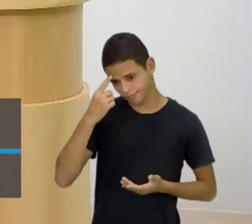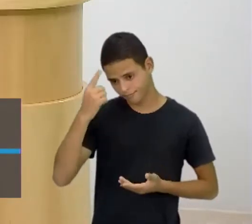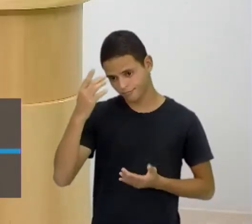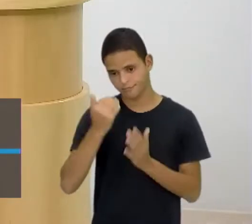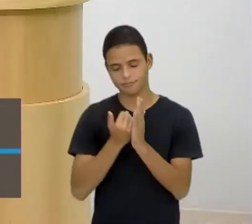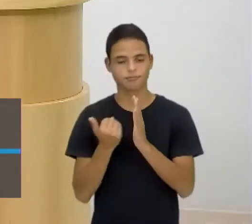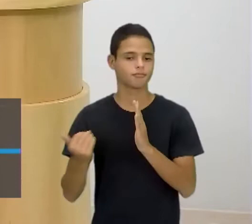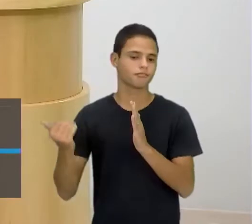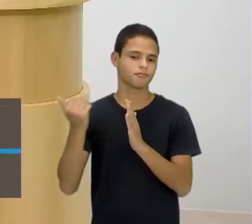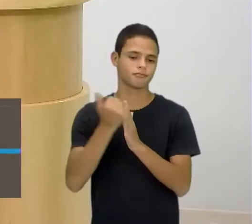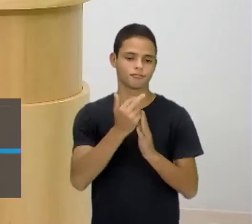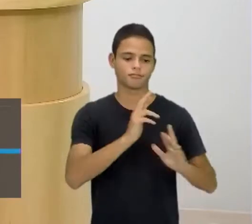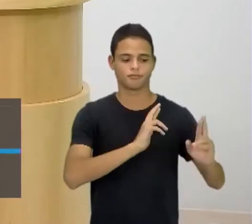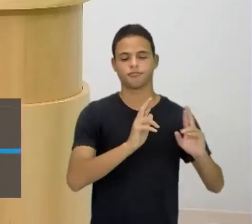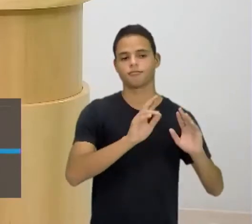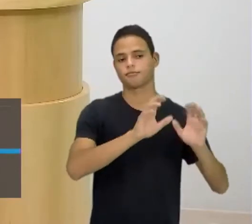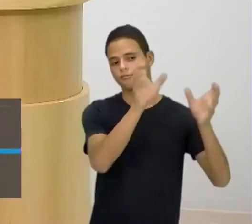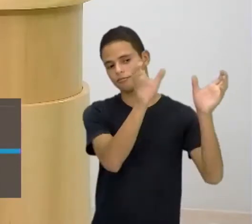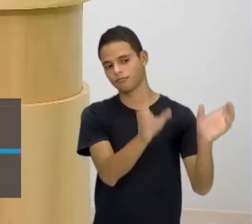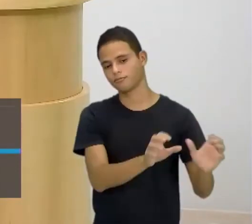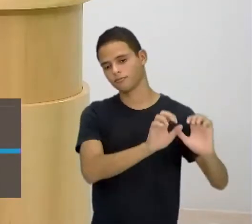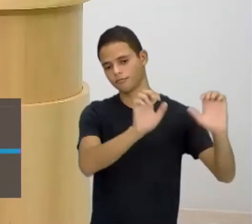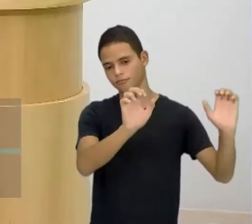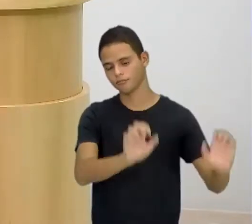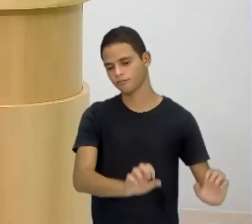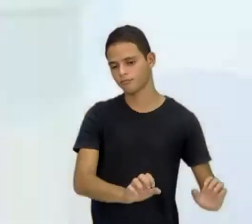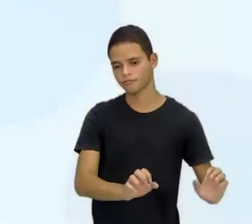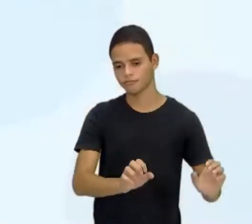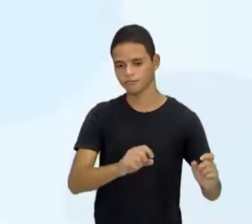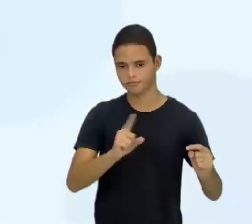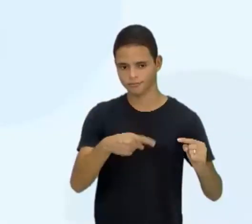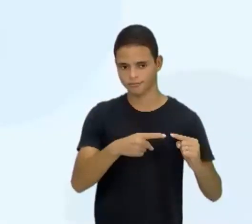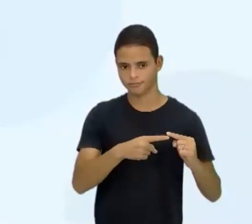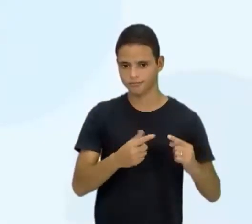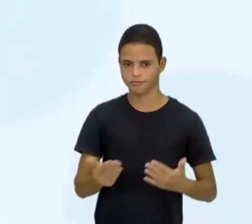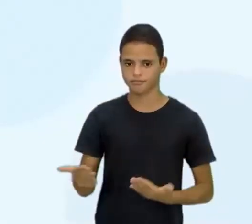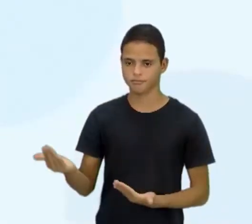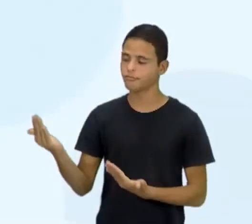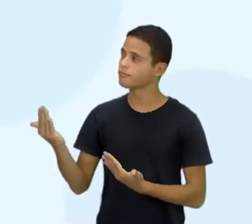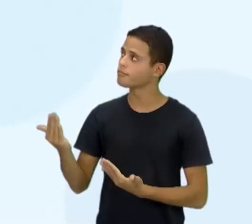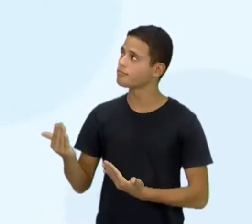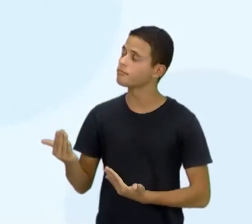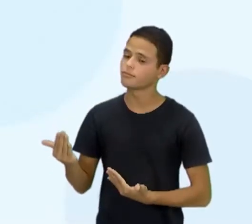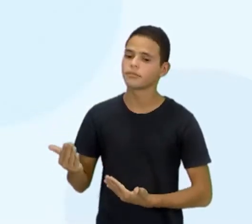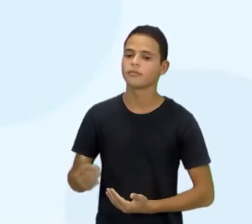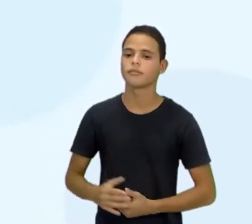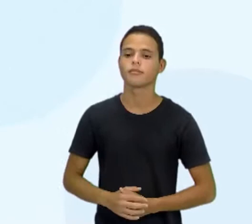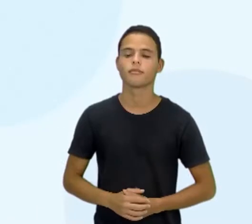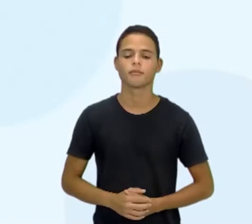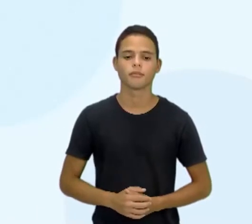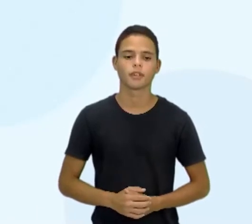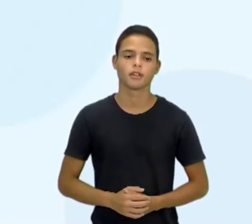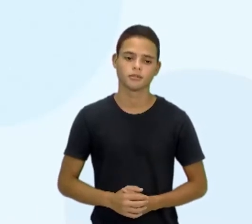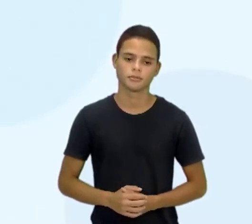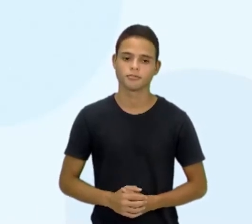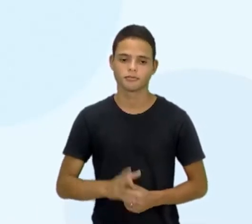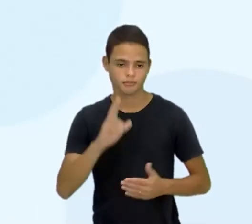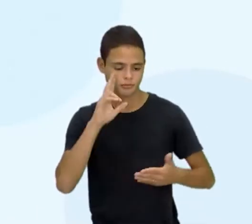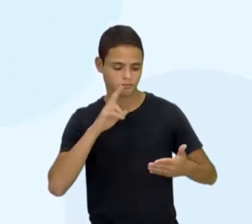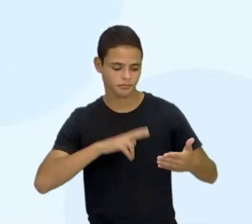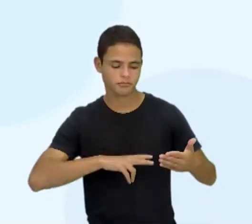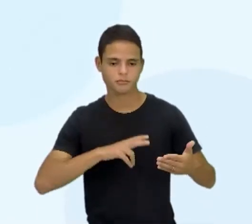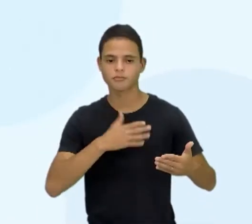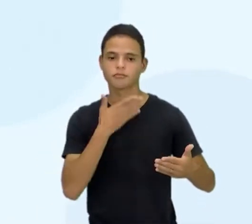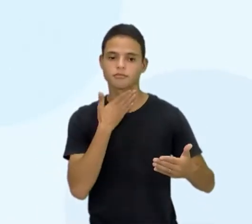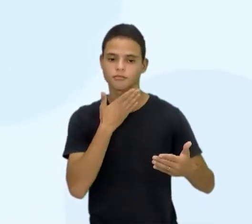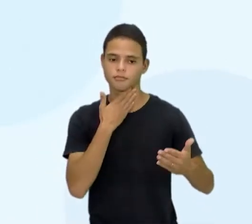mais na questão da estrutura. Então vamos lá aos objetivos da nossa aula, na tela. Objetivos da aula. Ler em voz alta